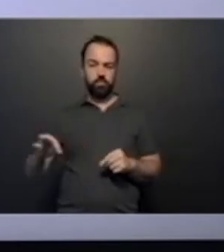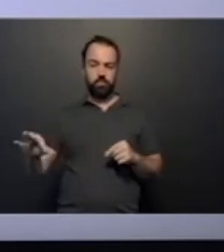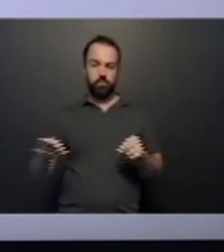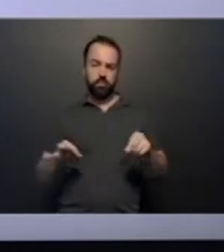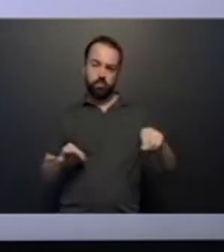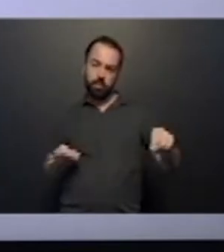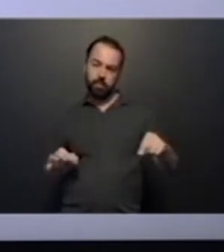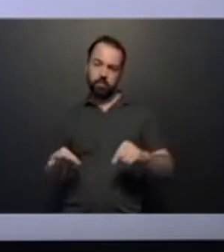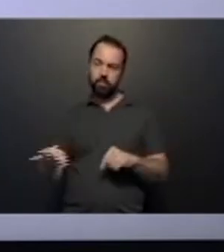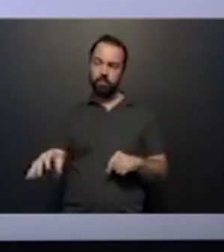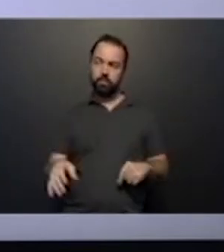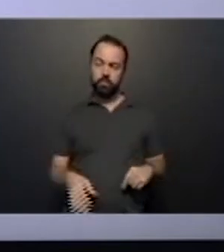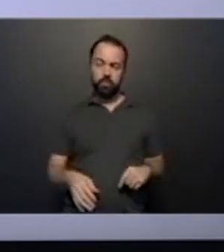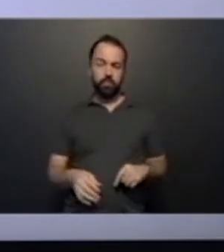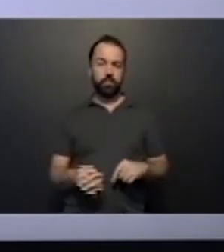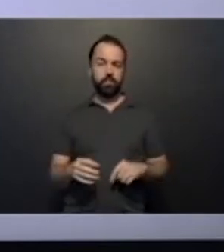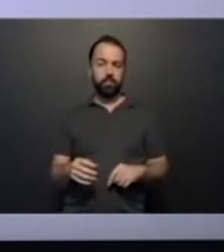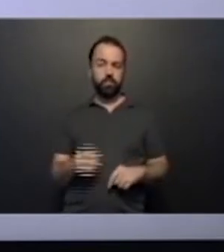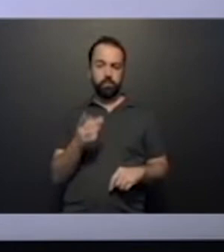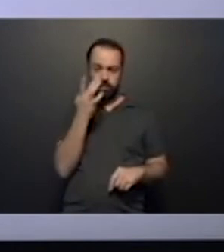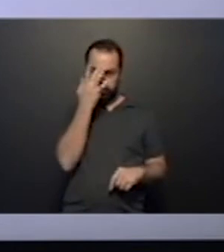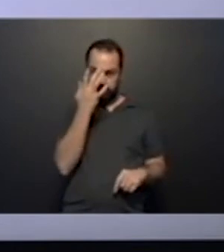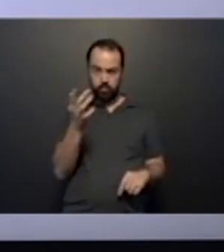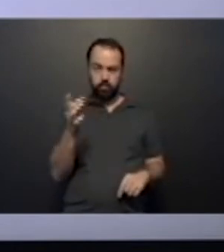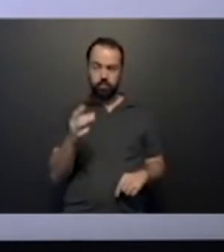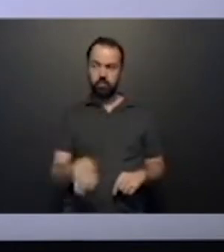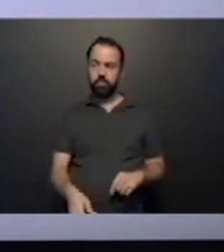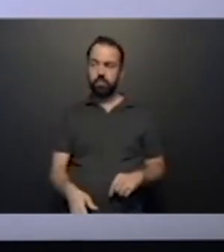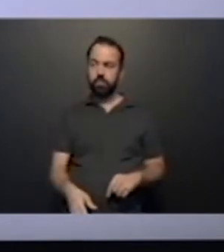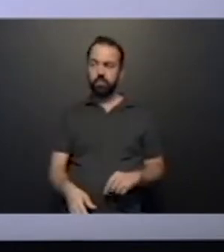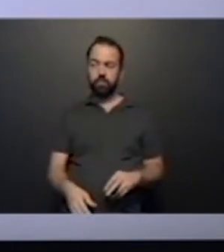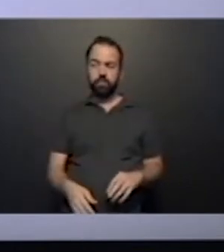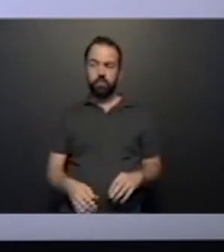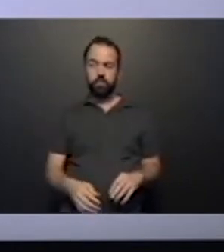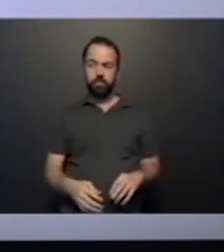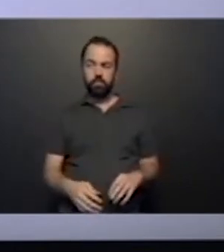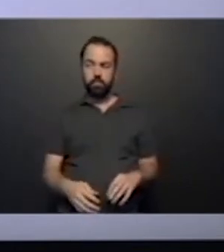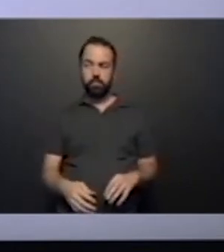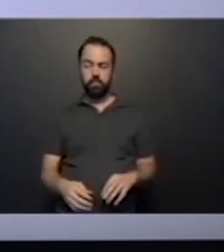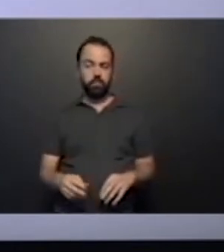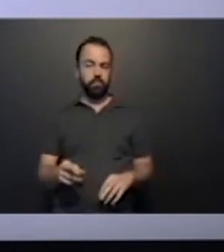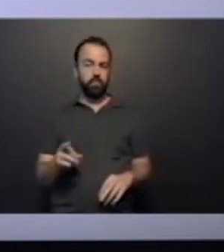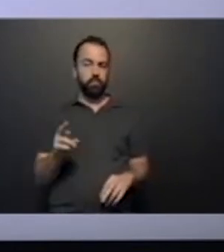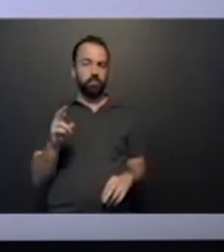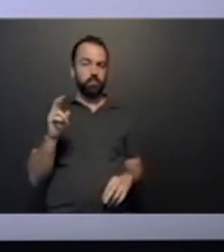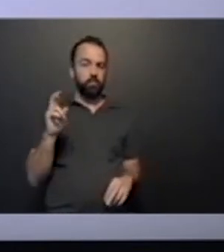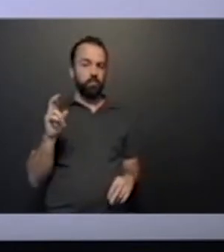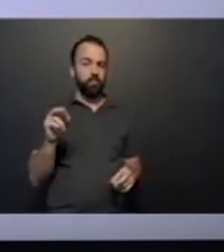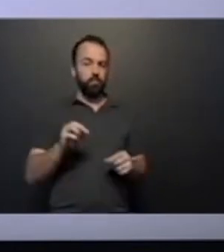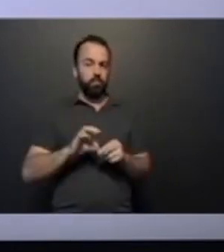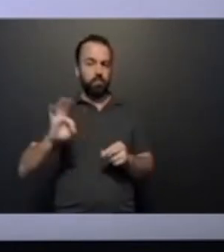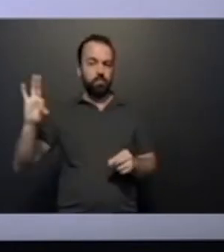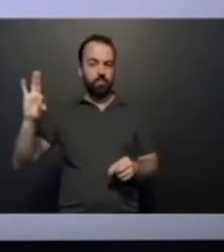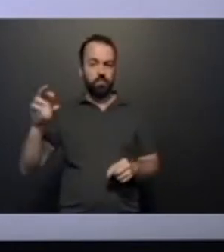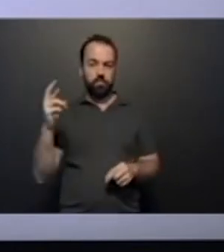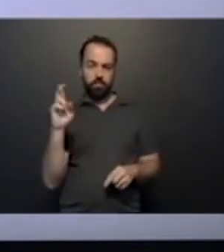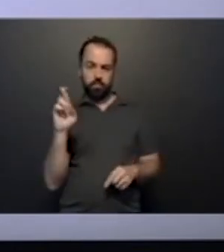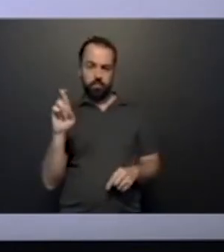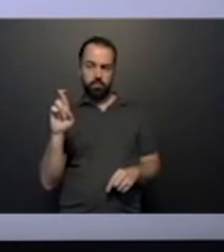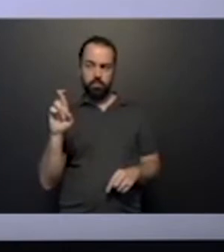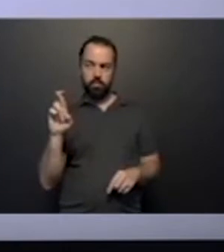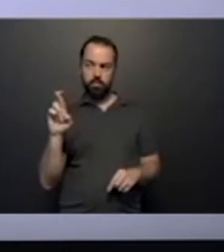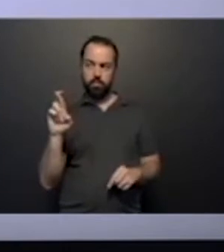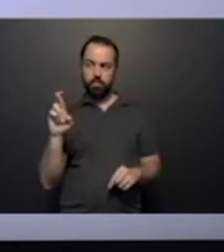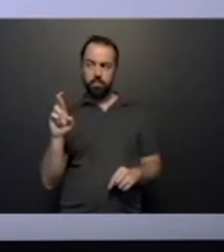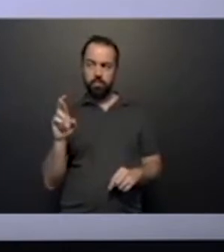aqui nós vamos calcular e se eu tiver o raio eu consigo calcular